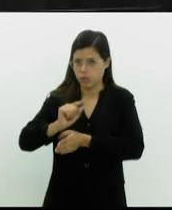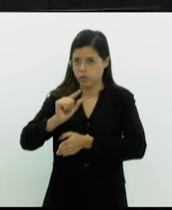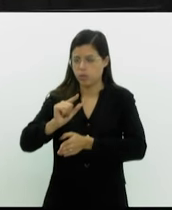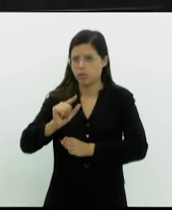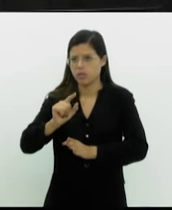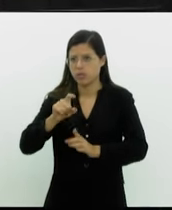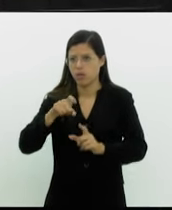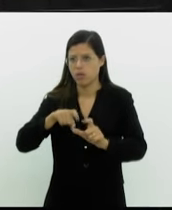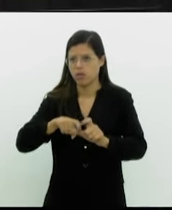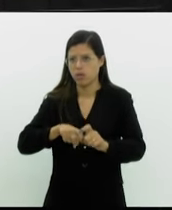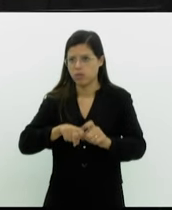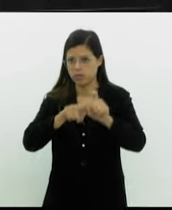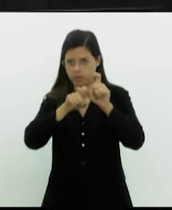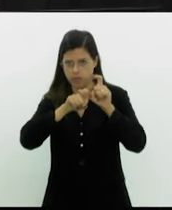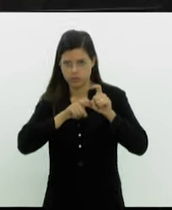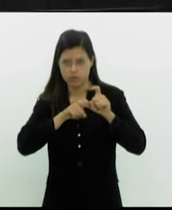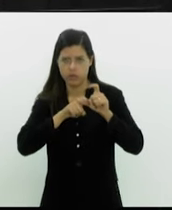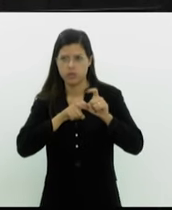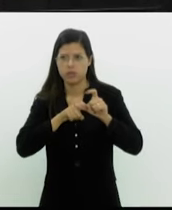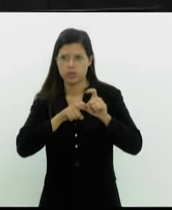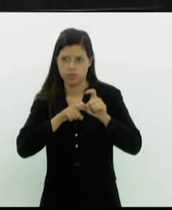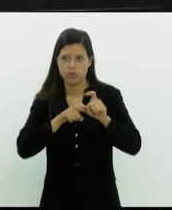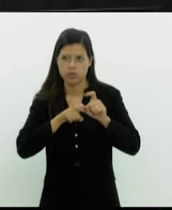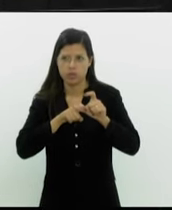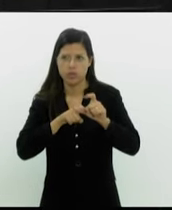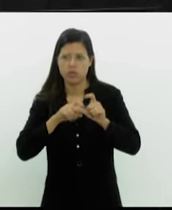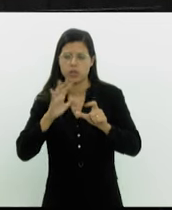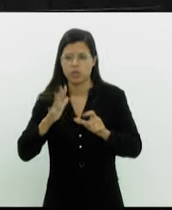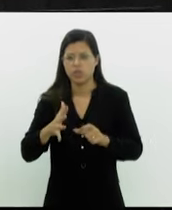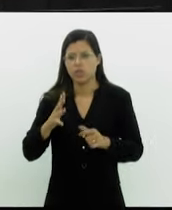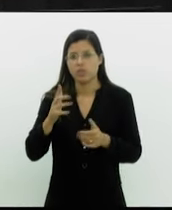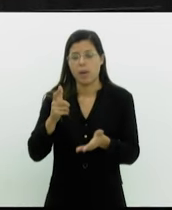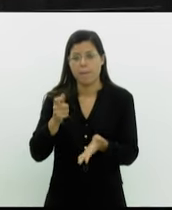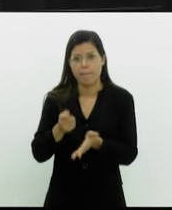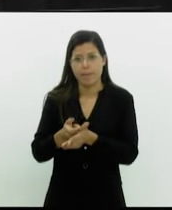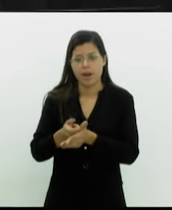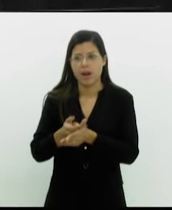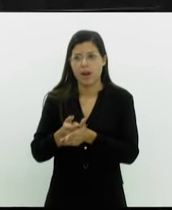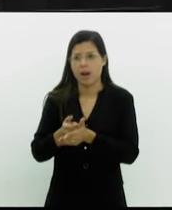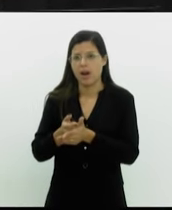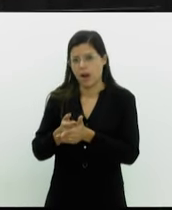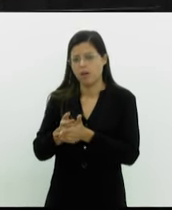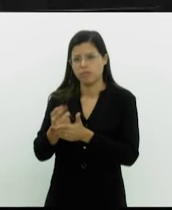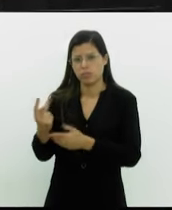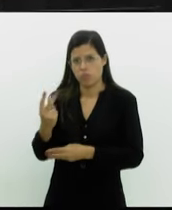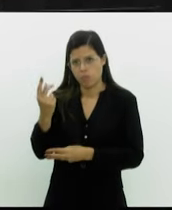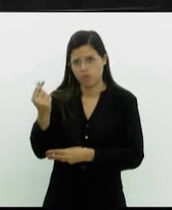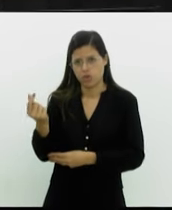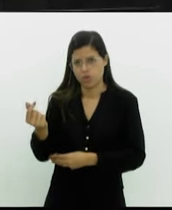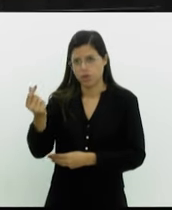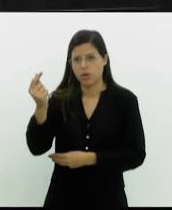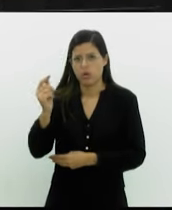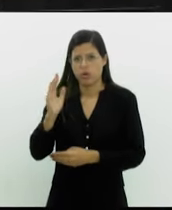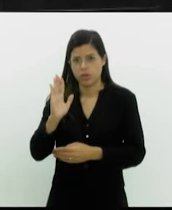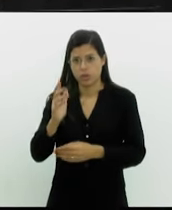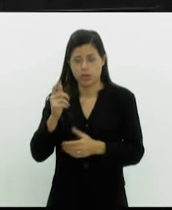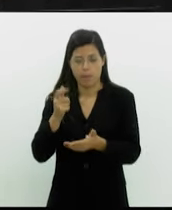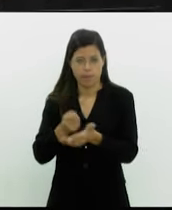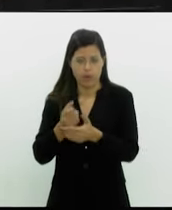para não pagar a projeção de 24 e sim já o valor, o mesmo valor já pago em 23.